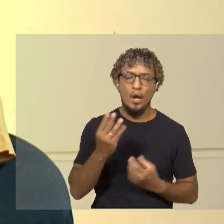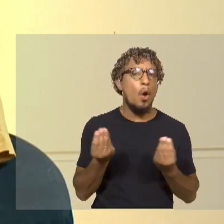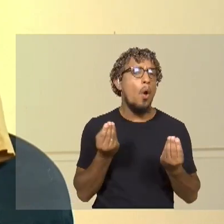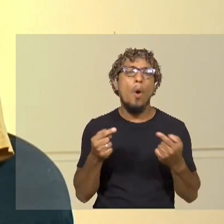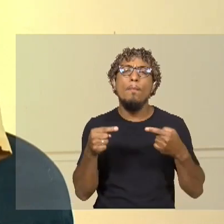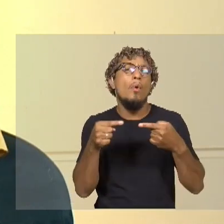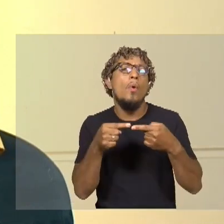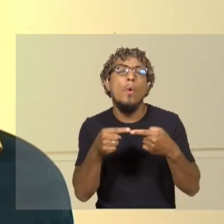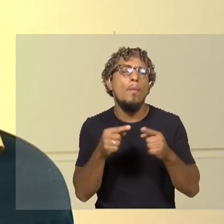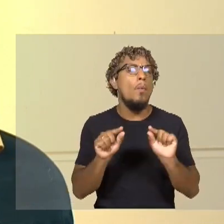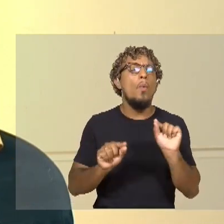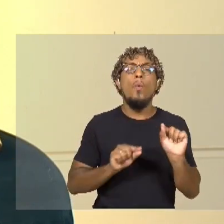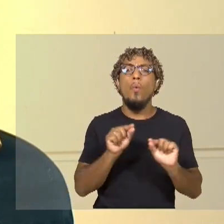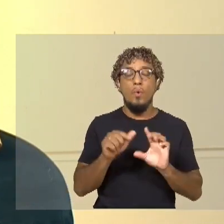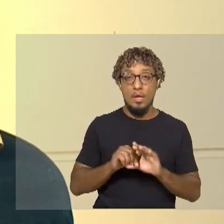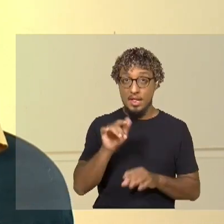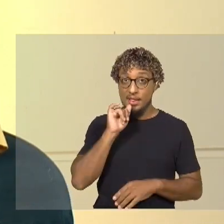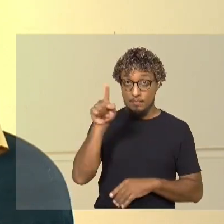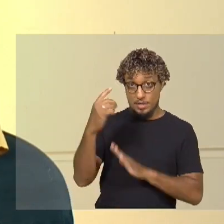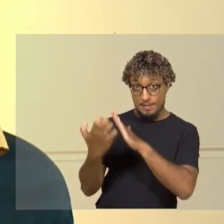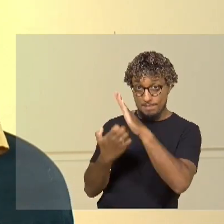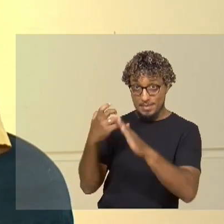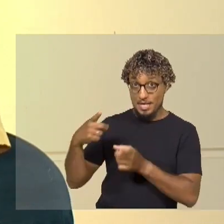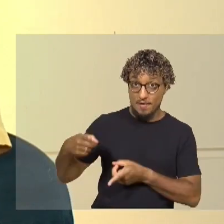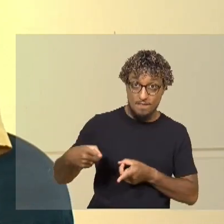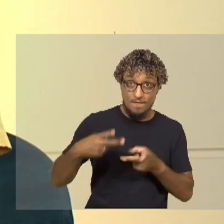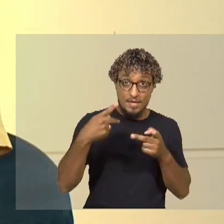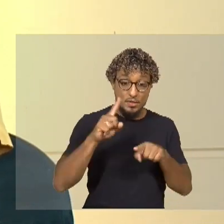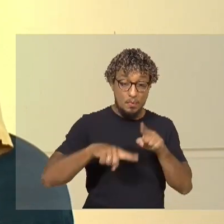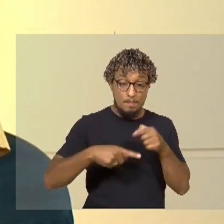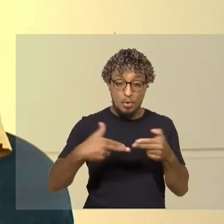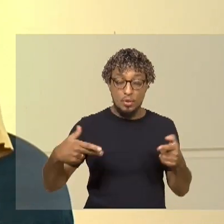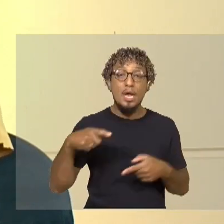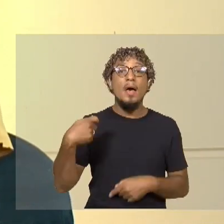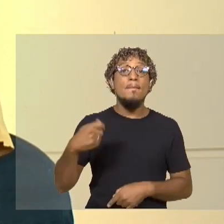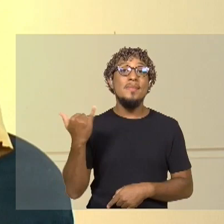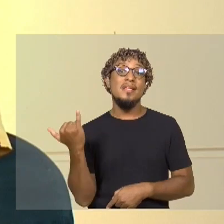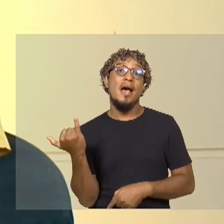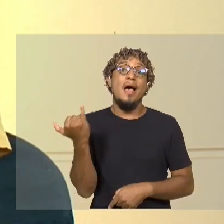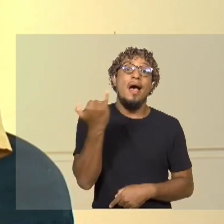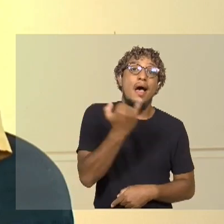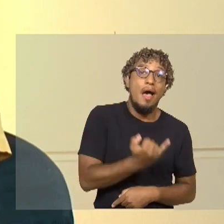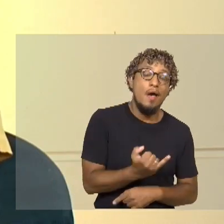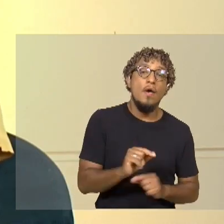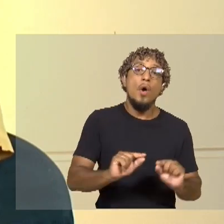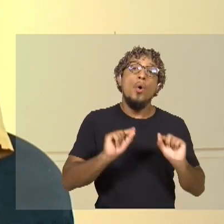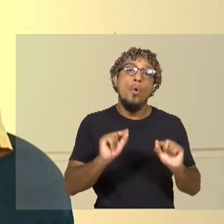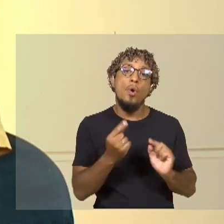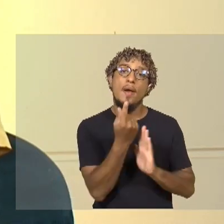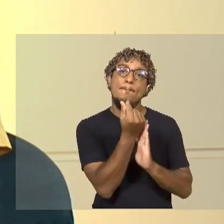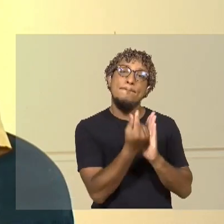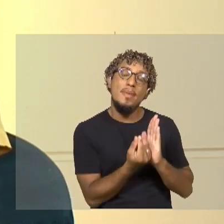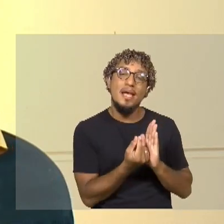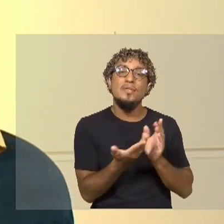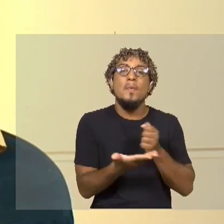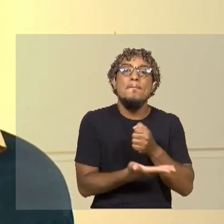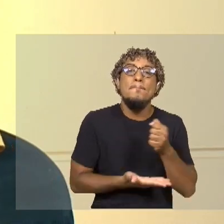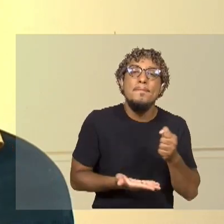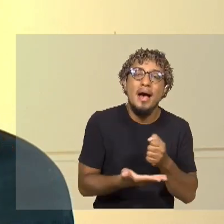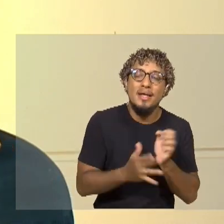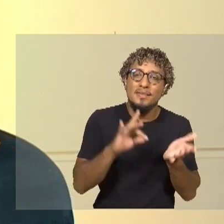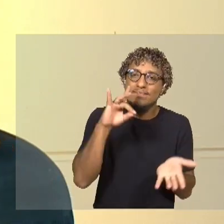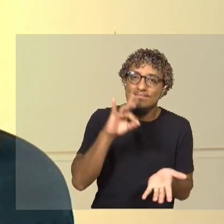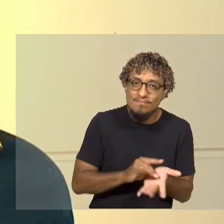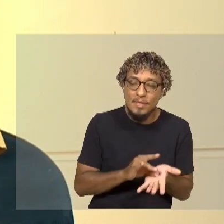empresas, quando estiverem vendendo o produto, elas têm que divulgar o que é o preço básico do produto e o que